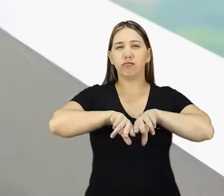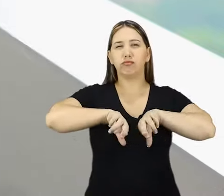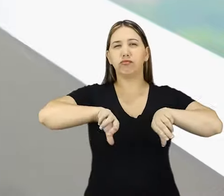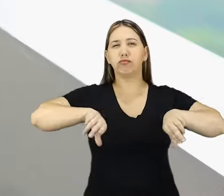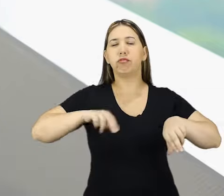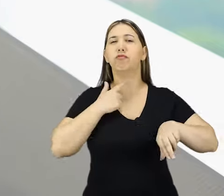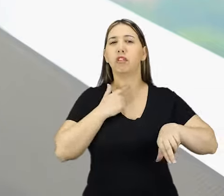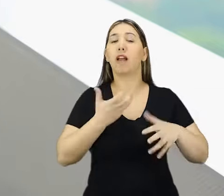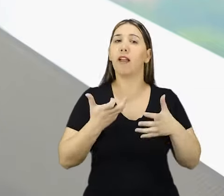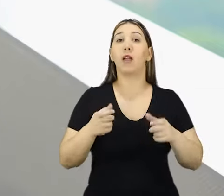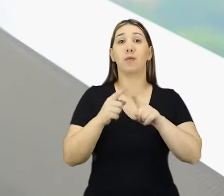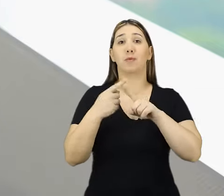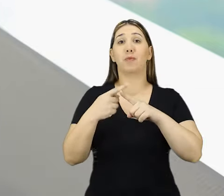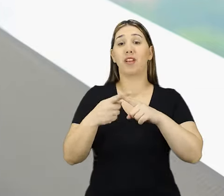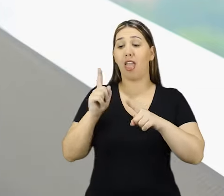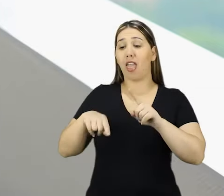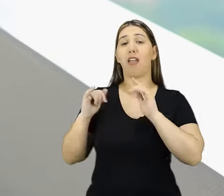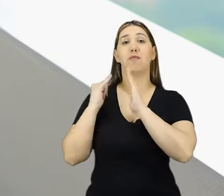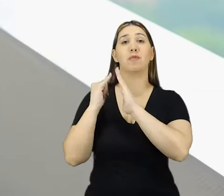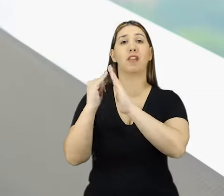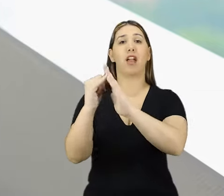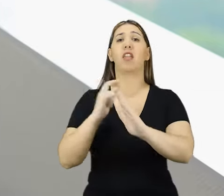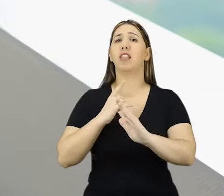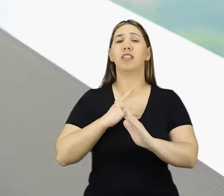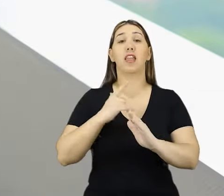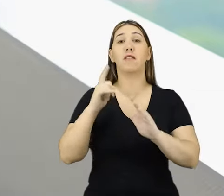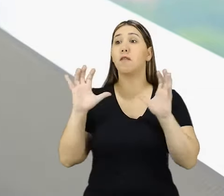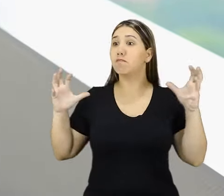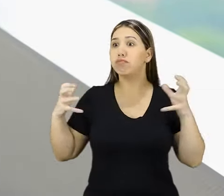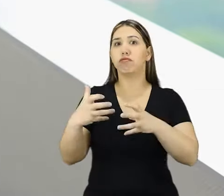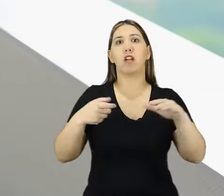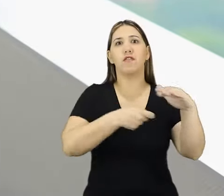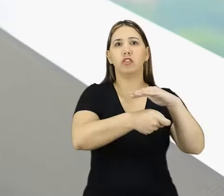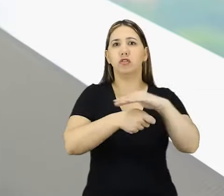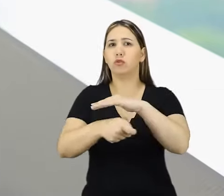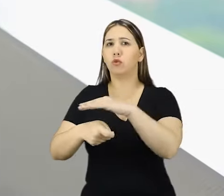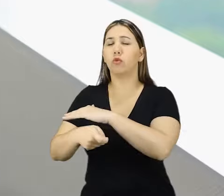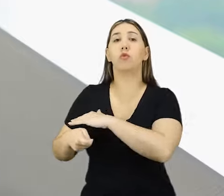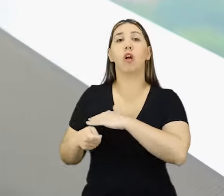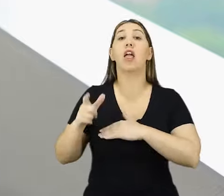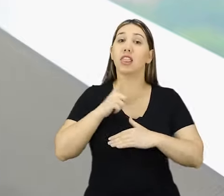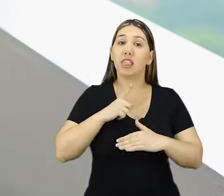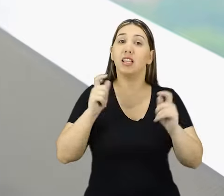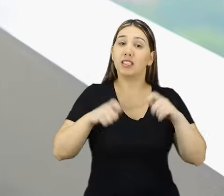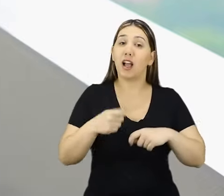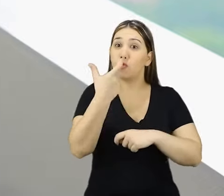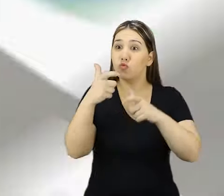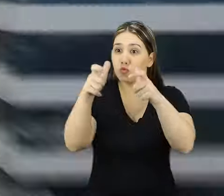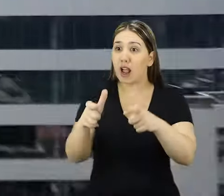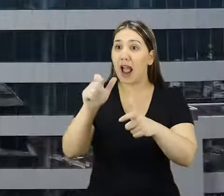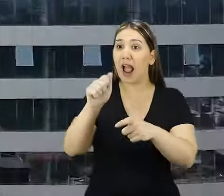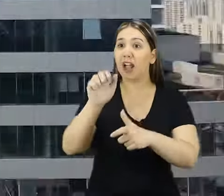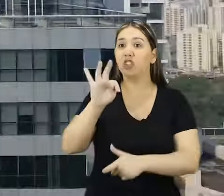um fundo imobiliário ele é um condomínio de investimento onde vários investidores se juntam para investir de forma coletiva naquele conjunto de